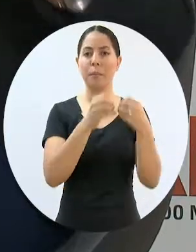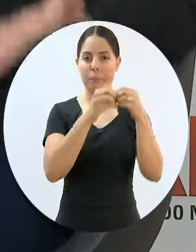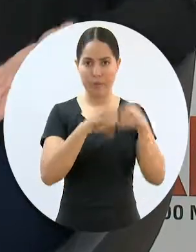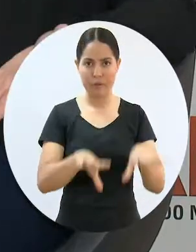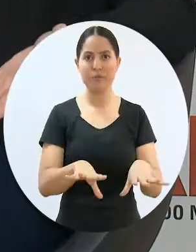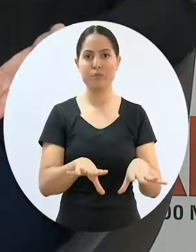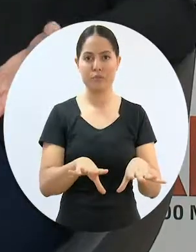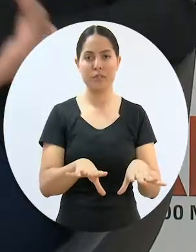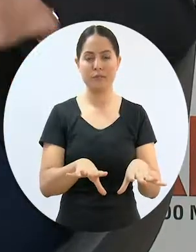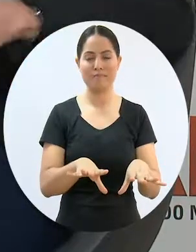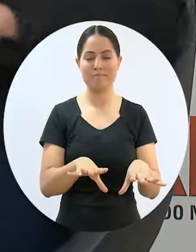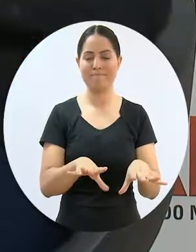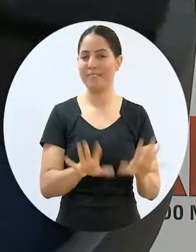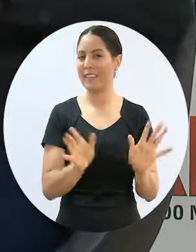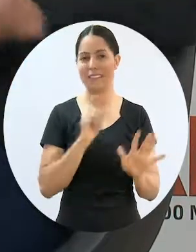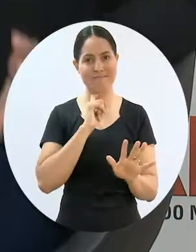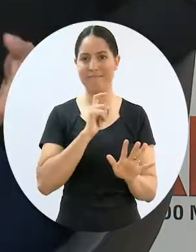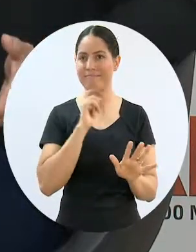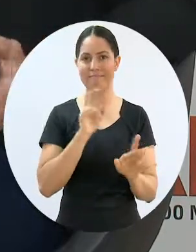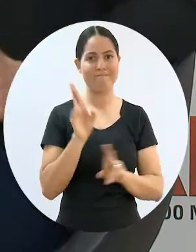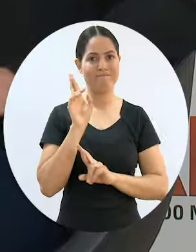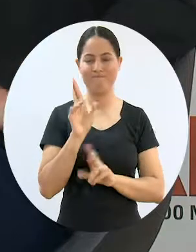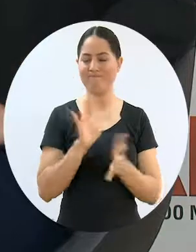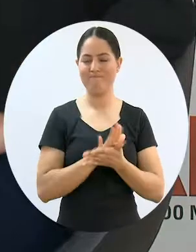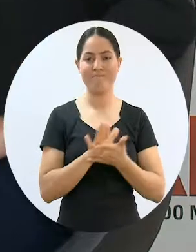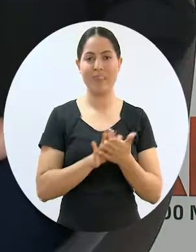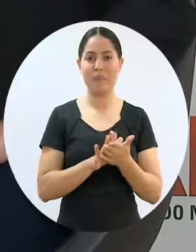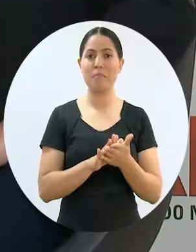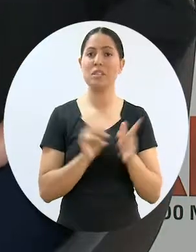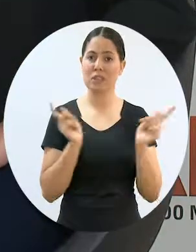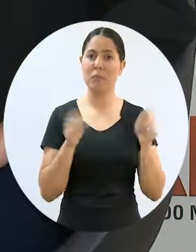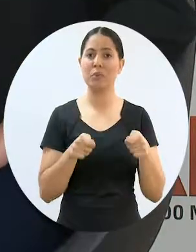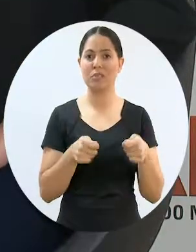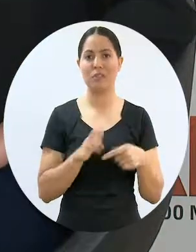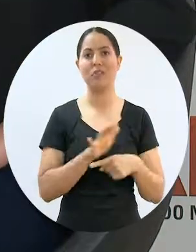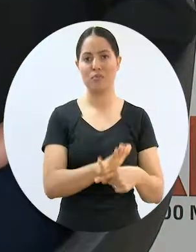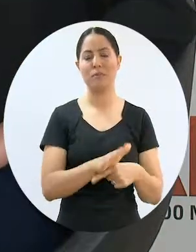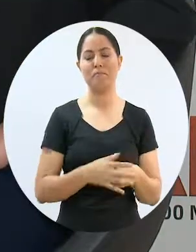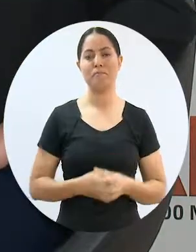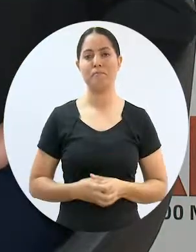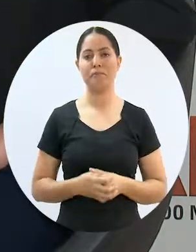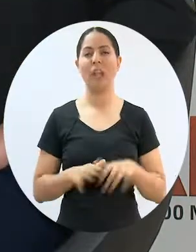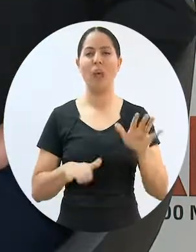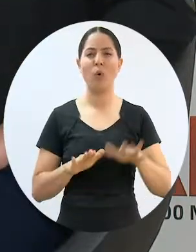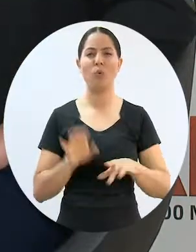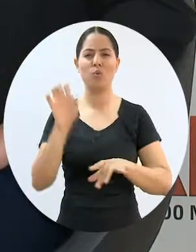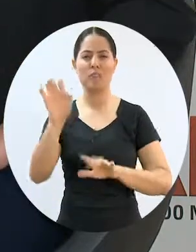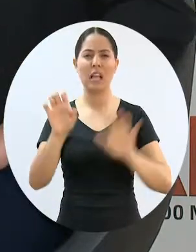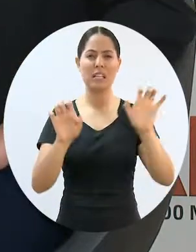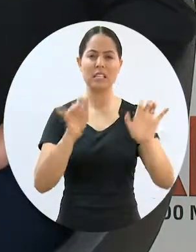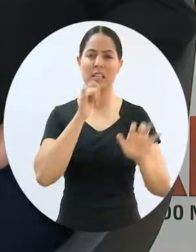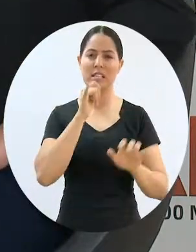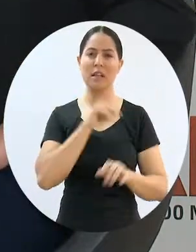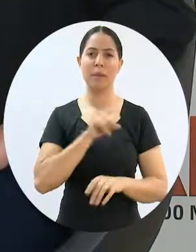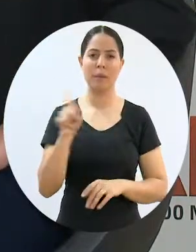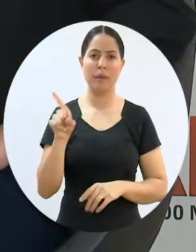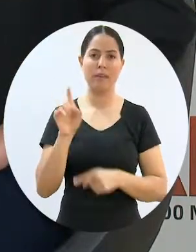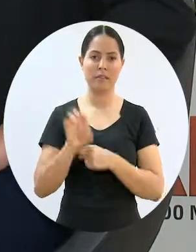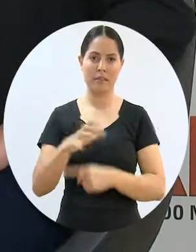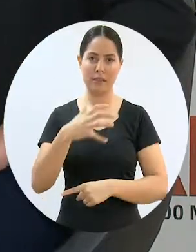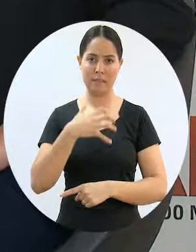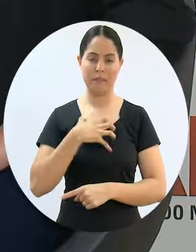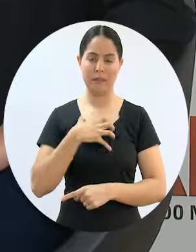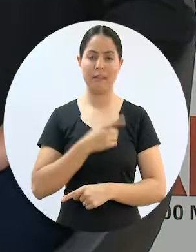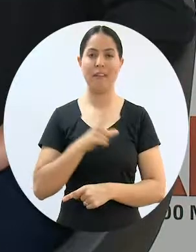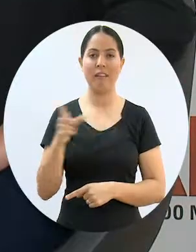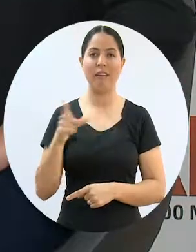que o dano, que é o que ninguém espera que aconteça, chegue a ser efetivado. E em alguns outros estados, como a Bahia, a